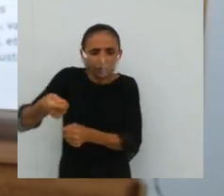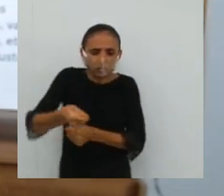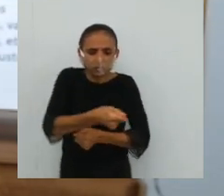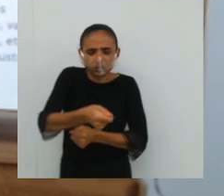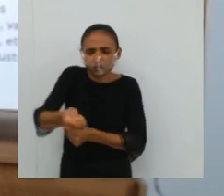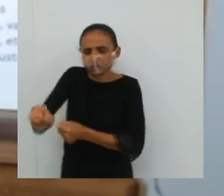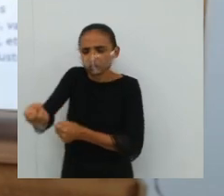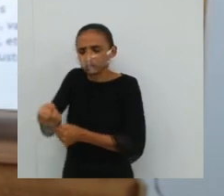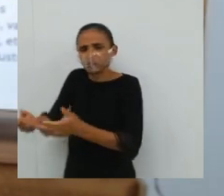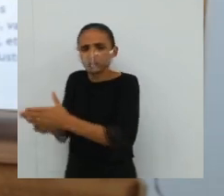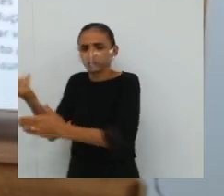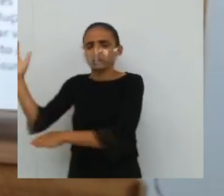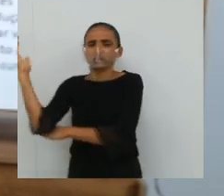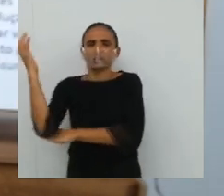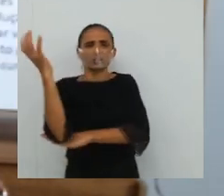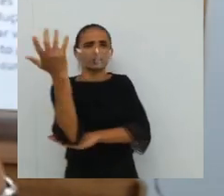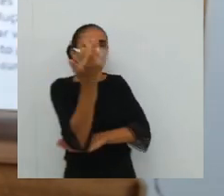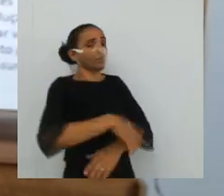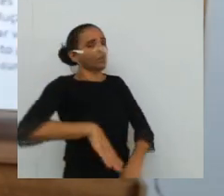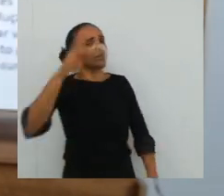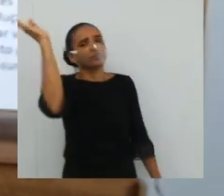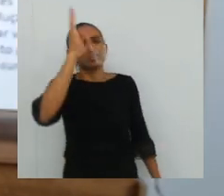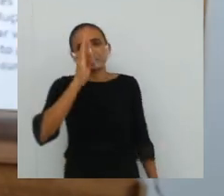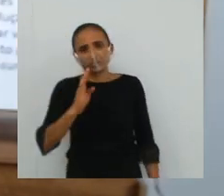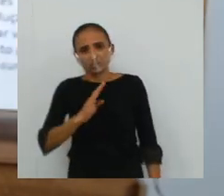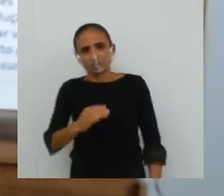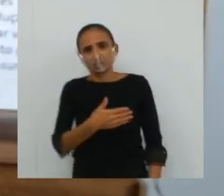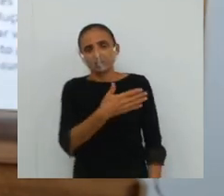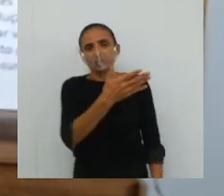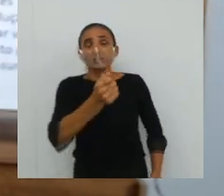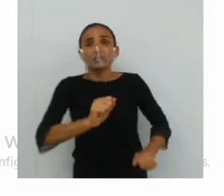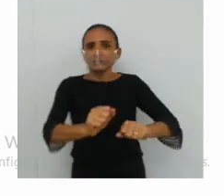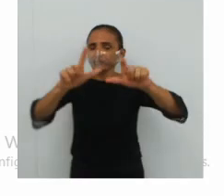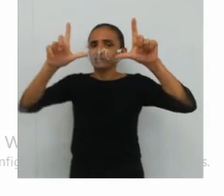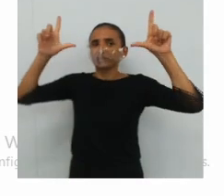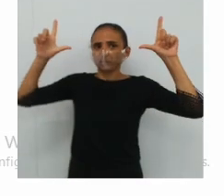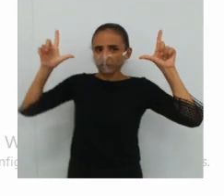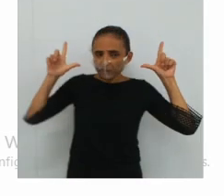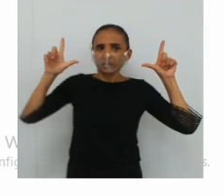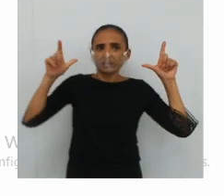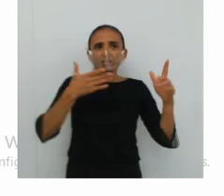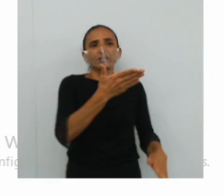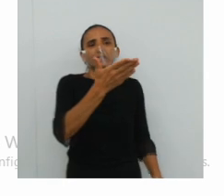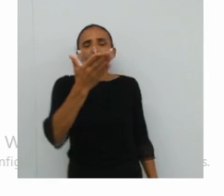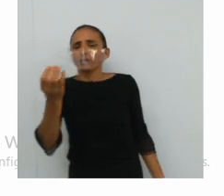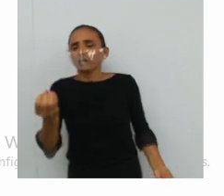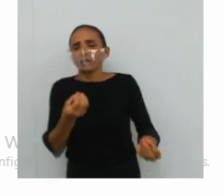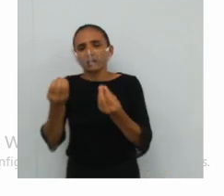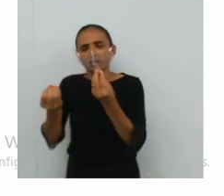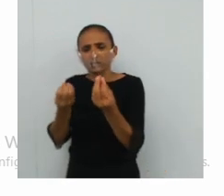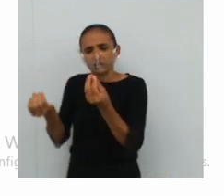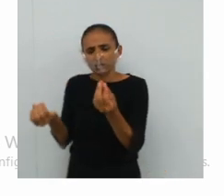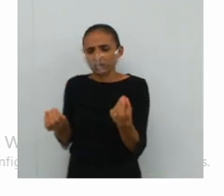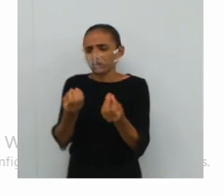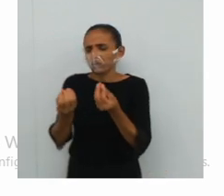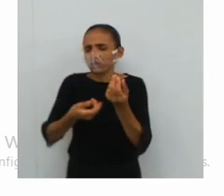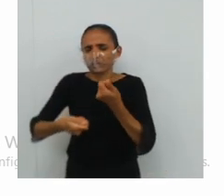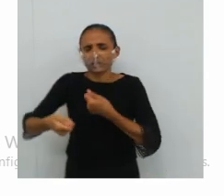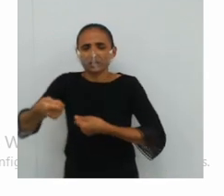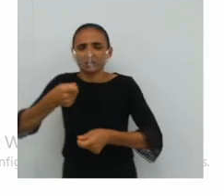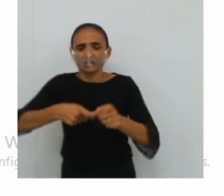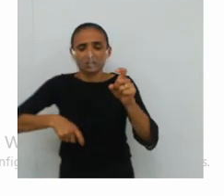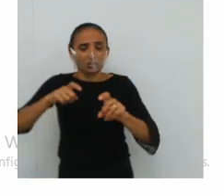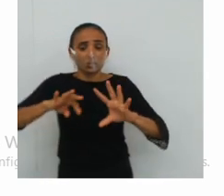complexo agroindustrial no Brasil. Tá? Vai para o slide, que já estamos acabando. Então nós temos aí o agronegócio, que envolve todas